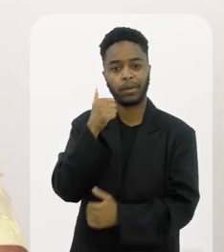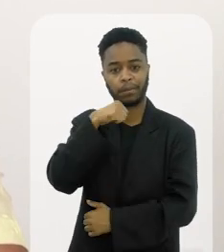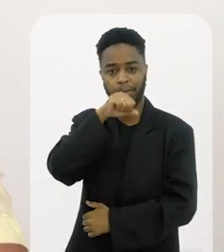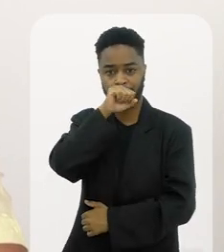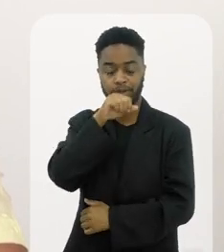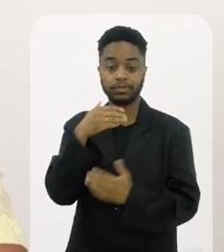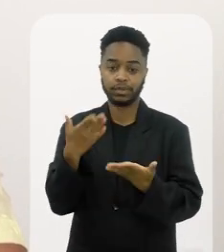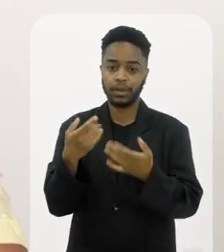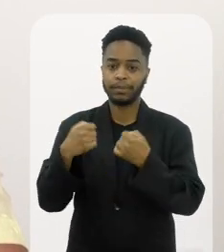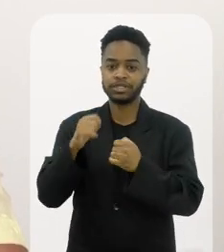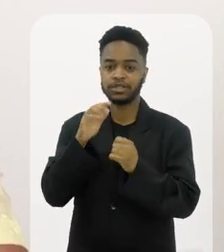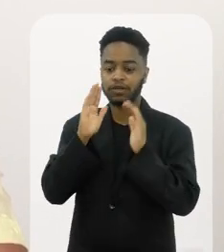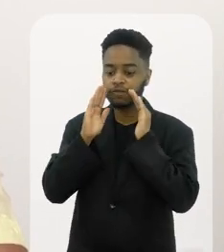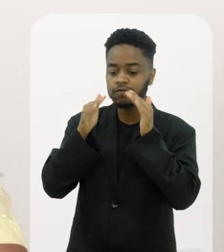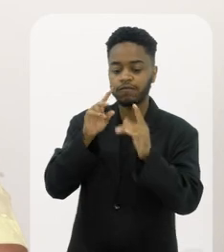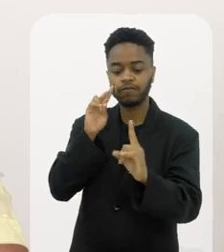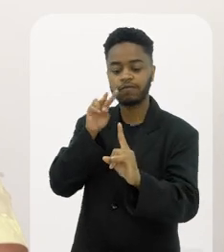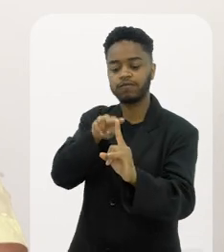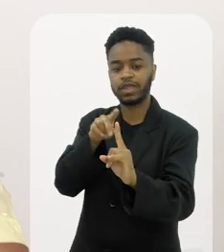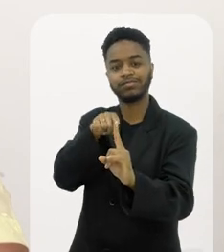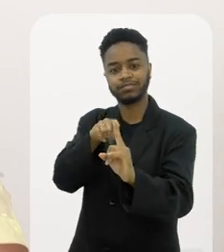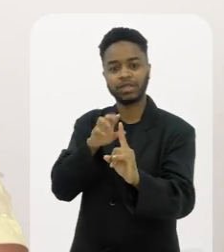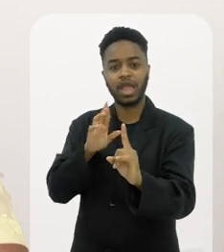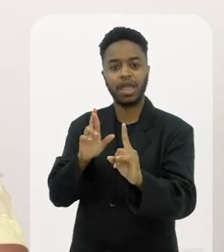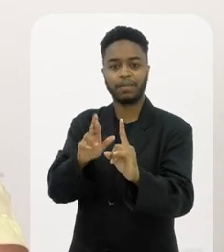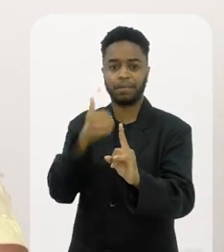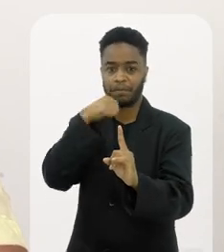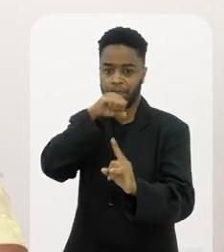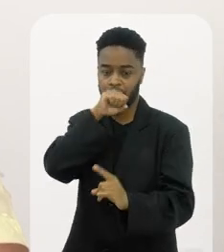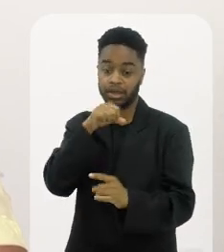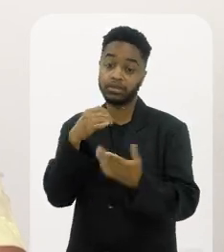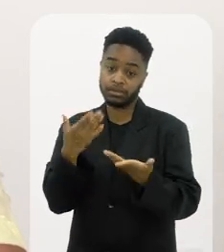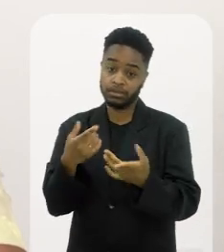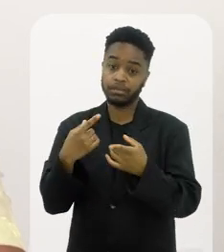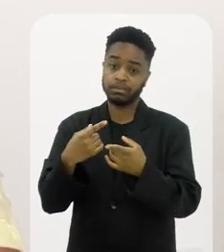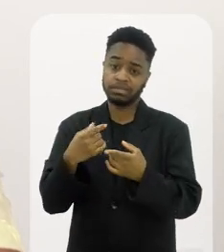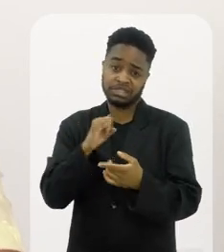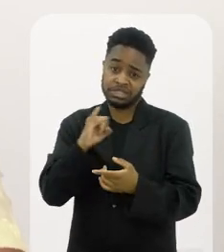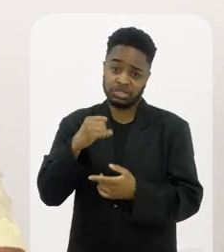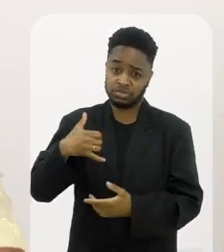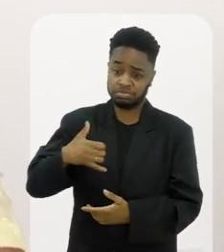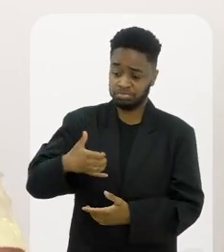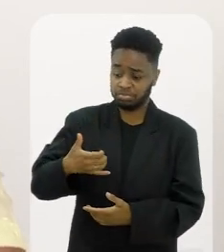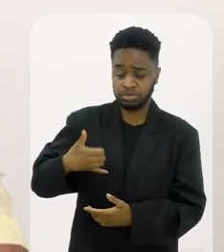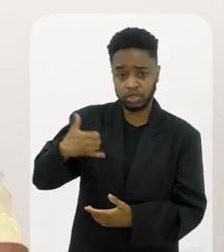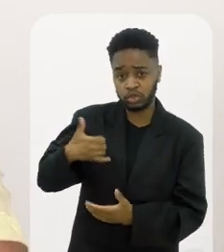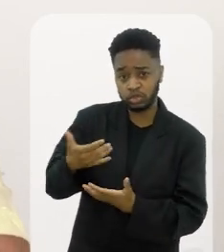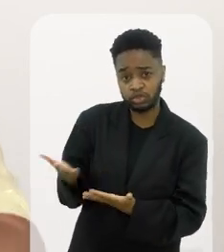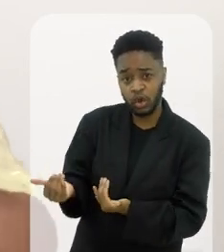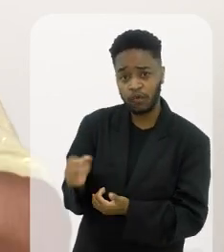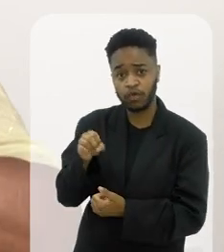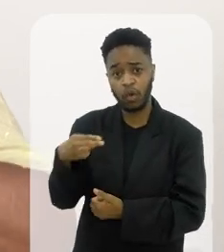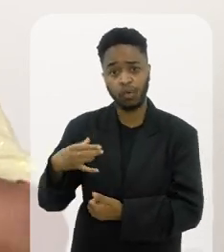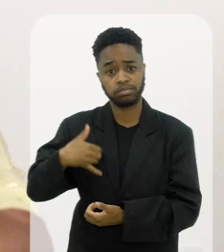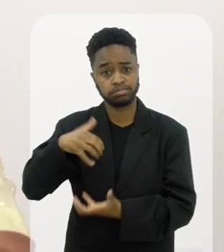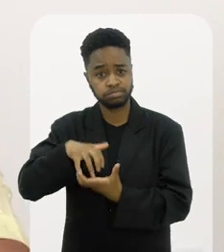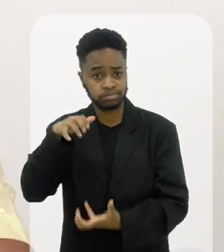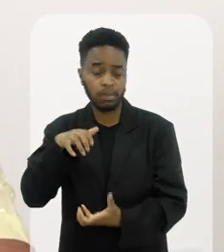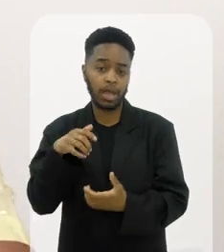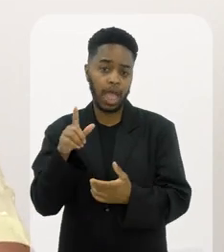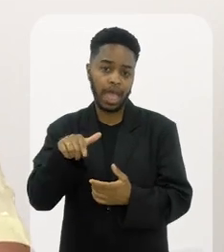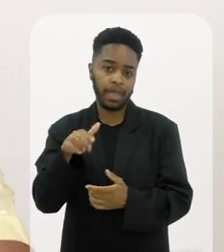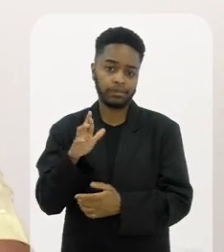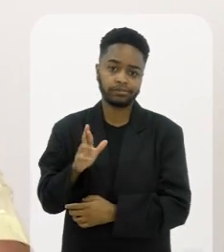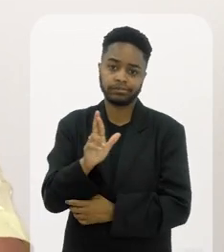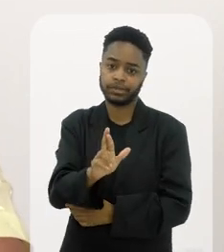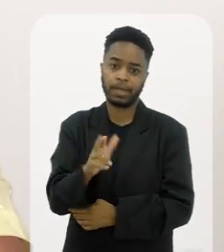mãe. Então você precisa olhá-la como mãe, independente dela ser mais nova, mais velha, que é a coisa do respeito. Porque é onde você tem o maior